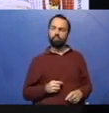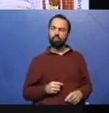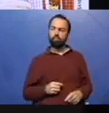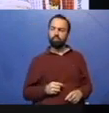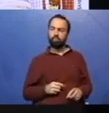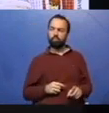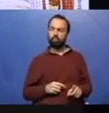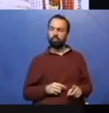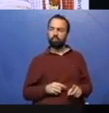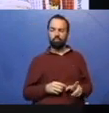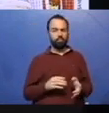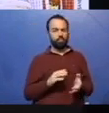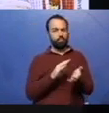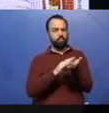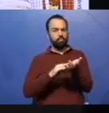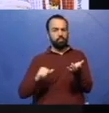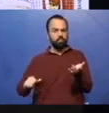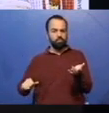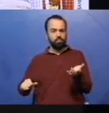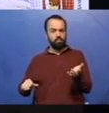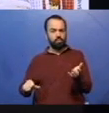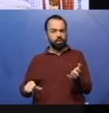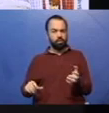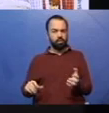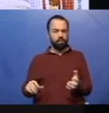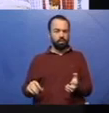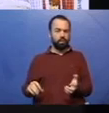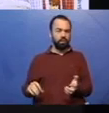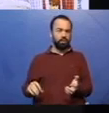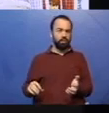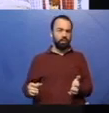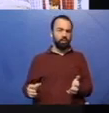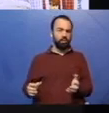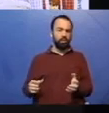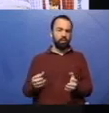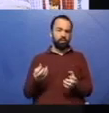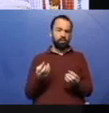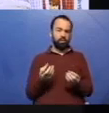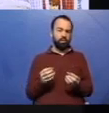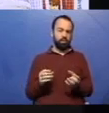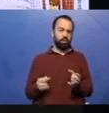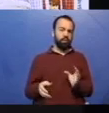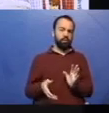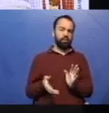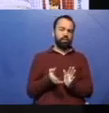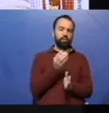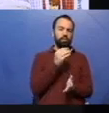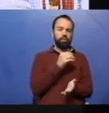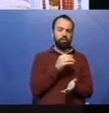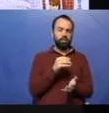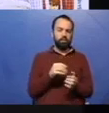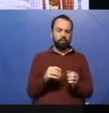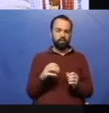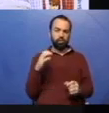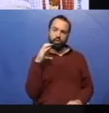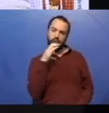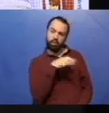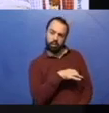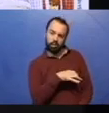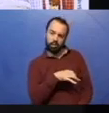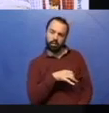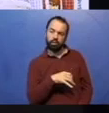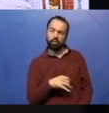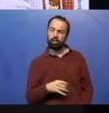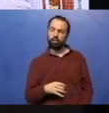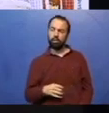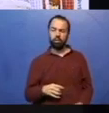só, à perda, tá? Perdeu calor, ou ganho de calor,